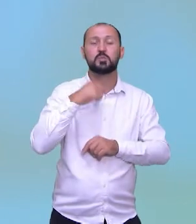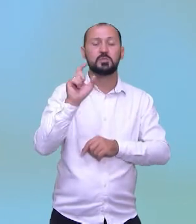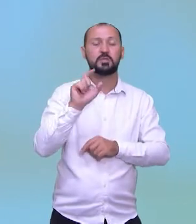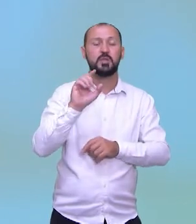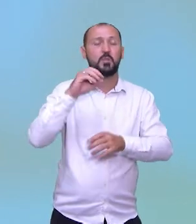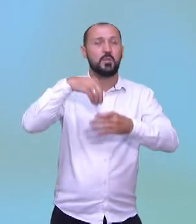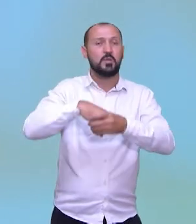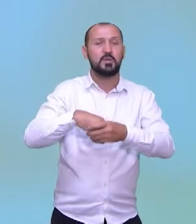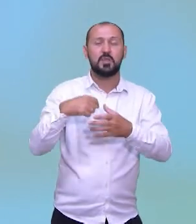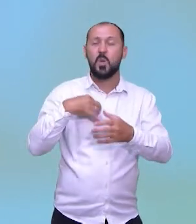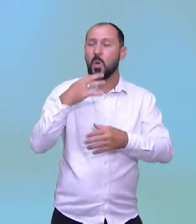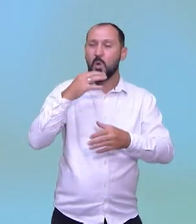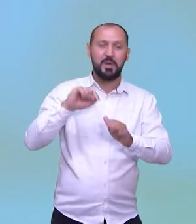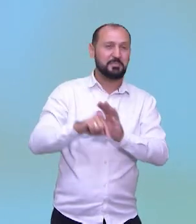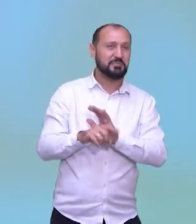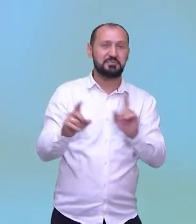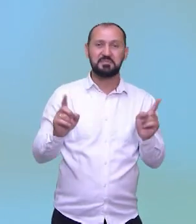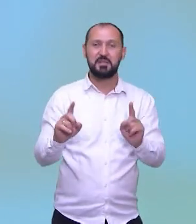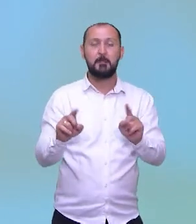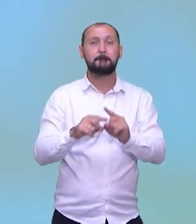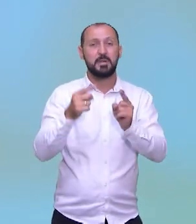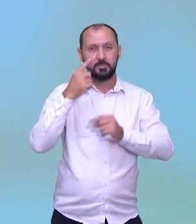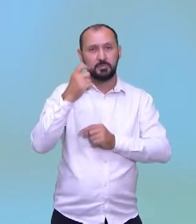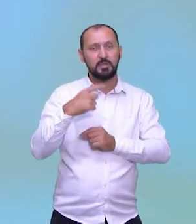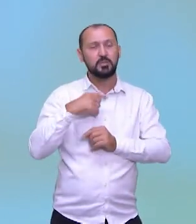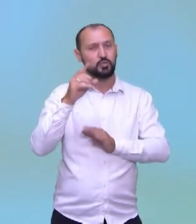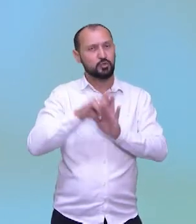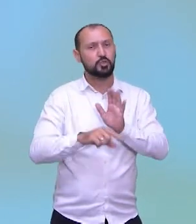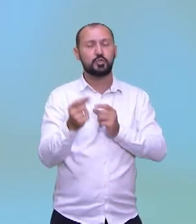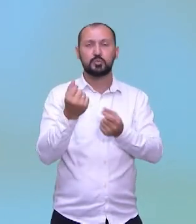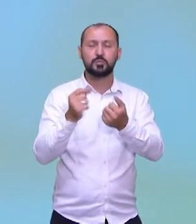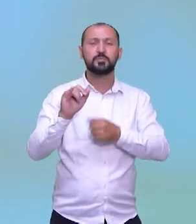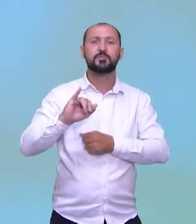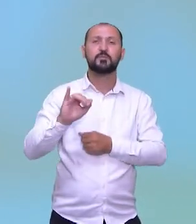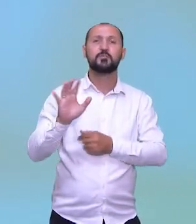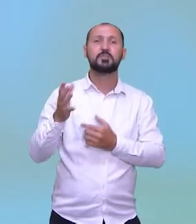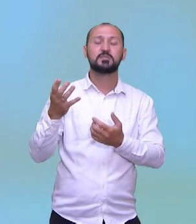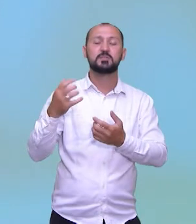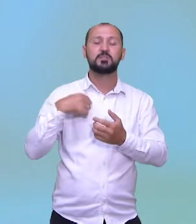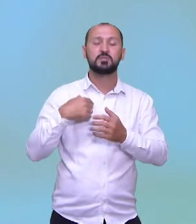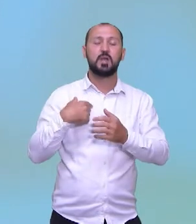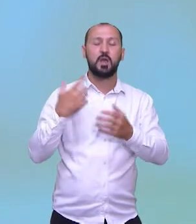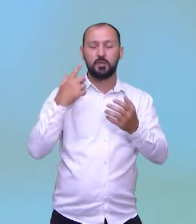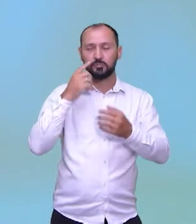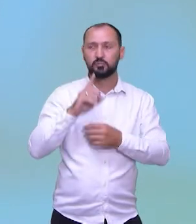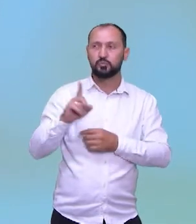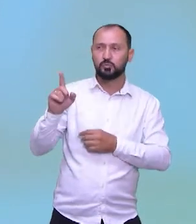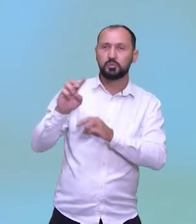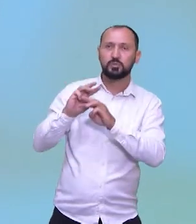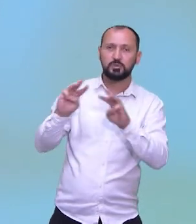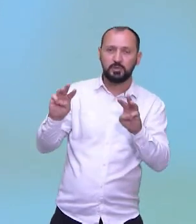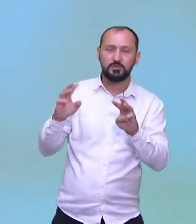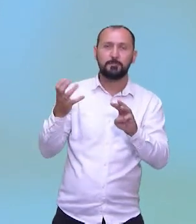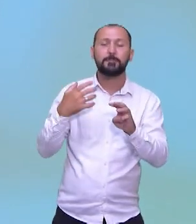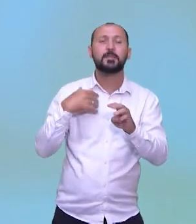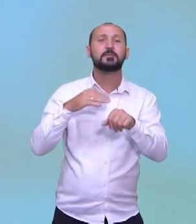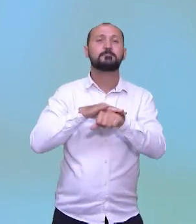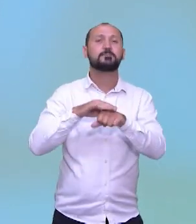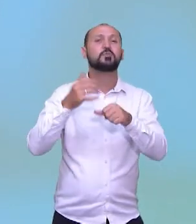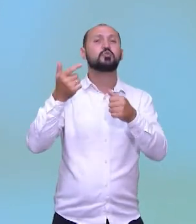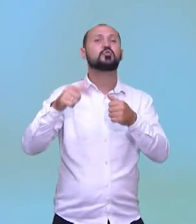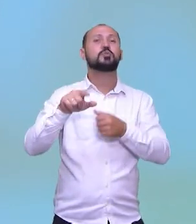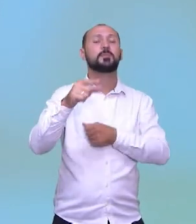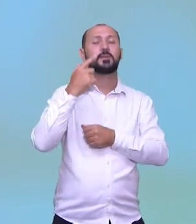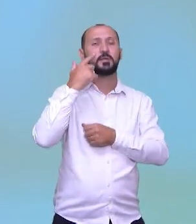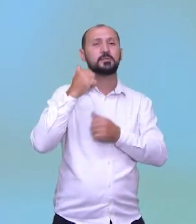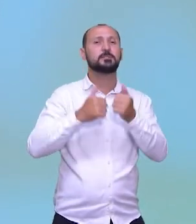não ser a minha área de especialidade. Me interesso muito por direito tributário, você já deixou aqui o endereço do site, eu queria que você falasse